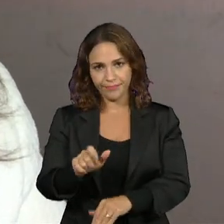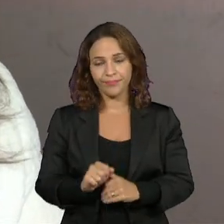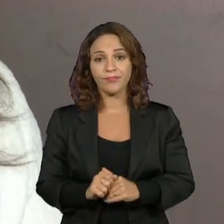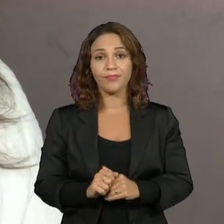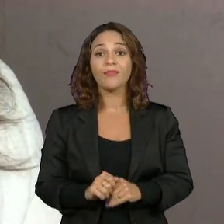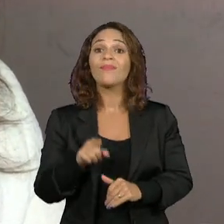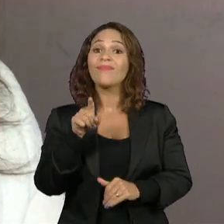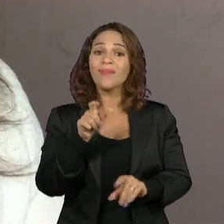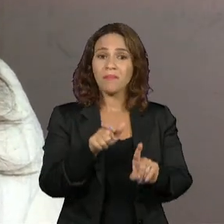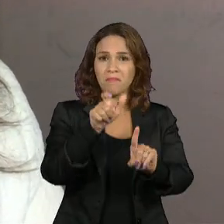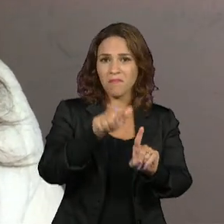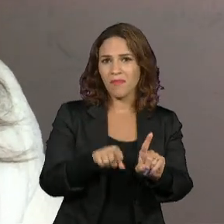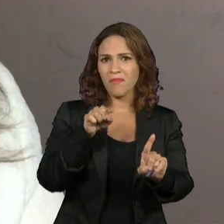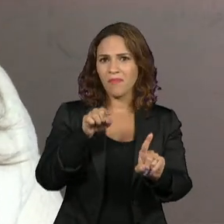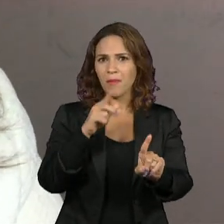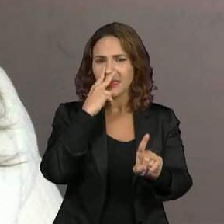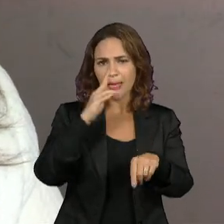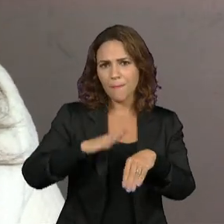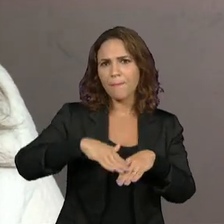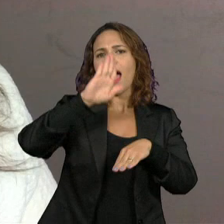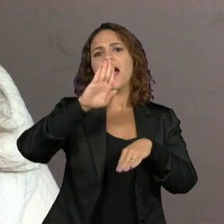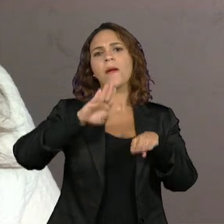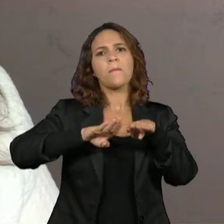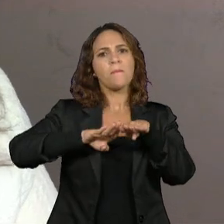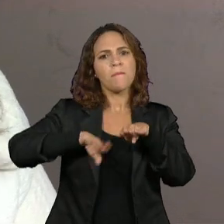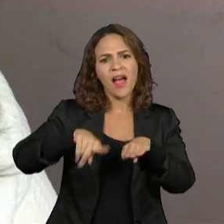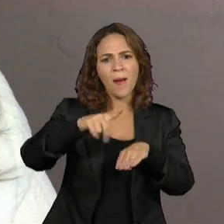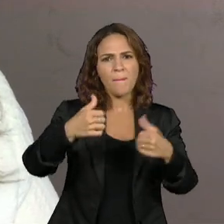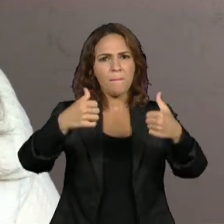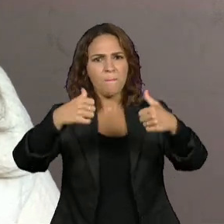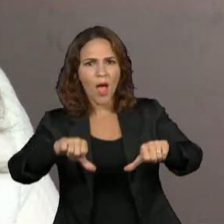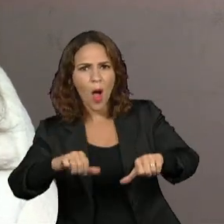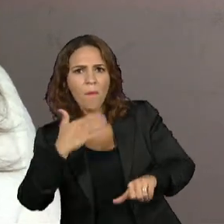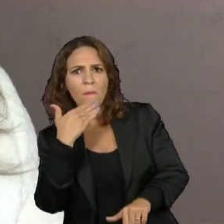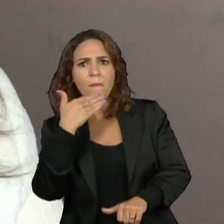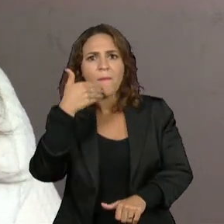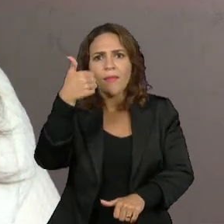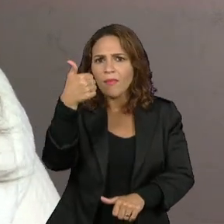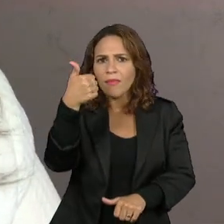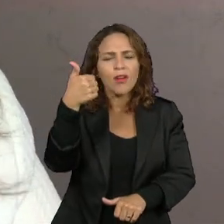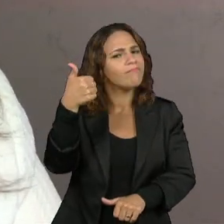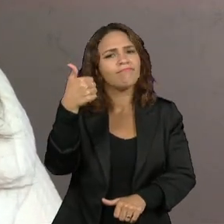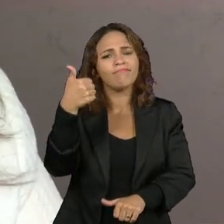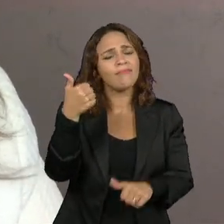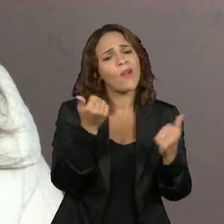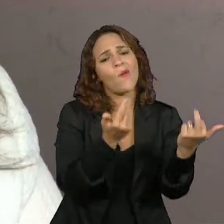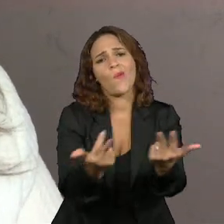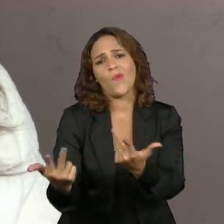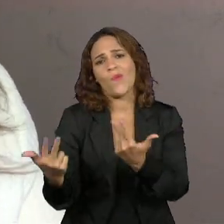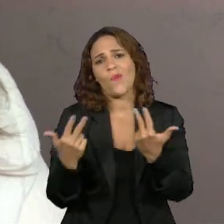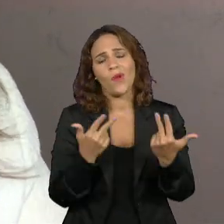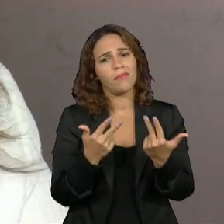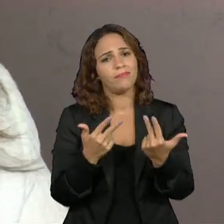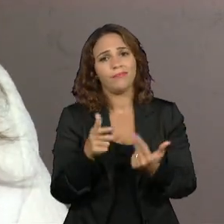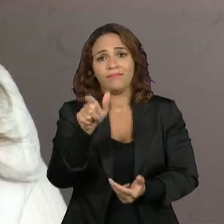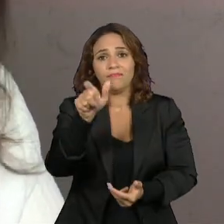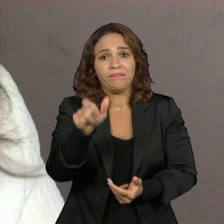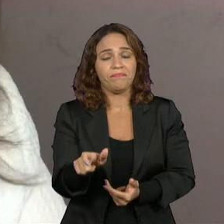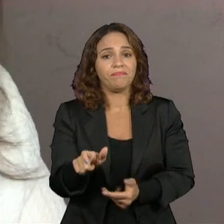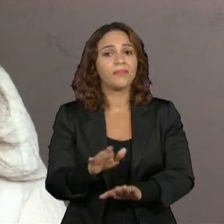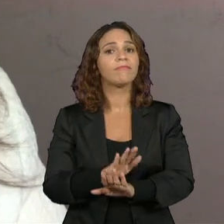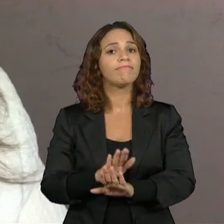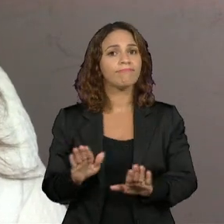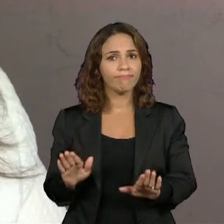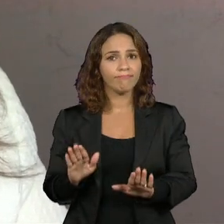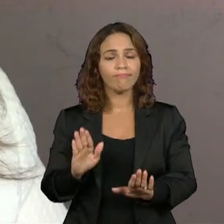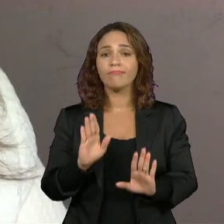é mais nem menos, ela não é pior nem melhor do que qualquer outra pessoa. Ela simplesmente é uma